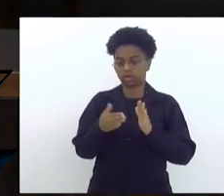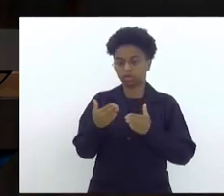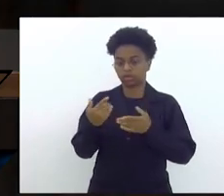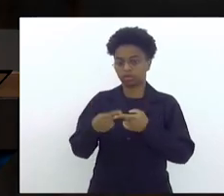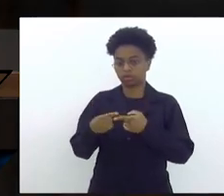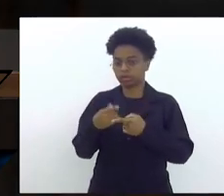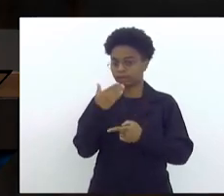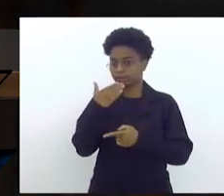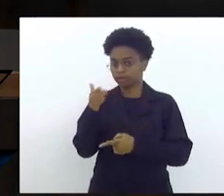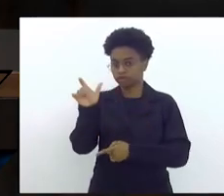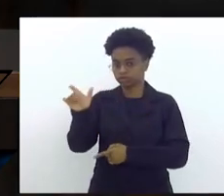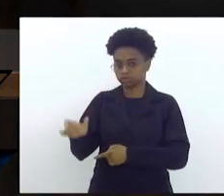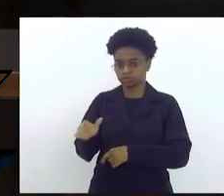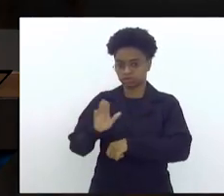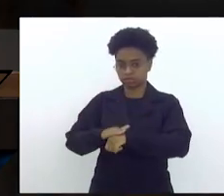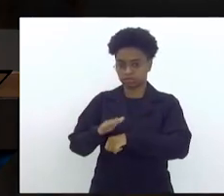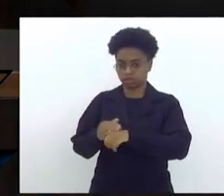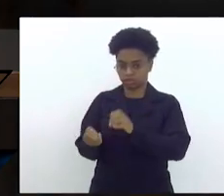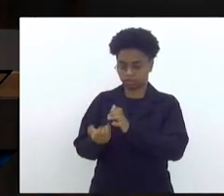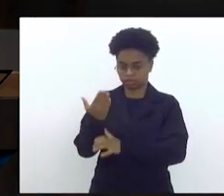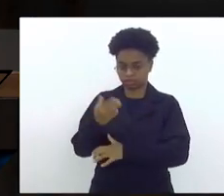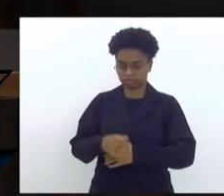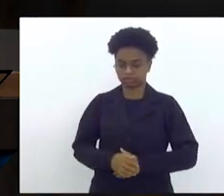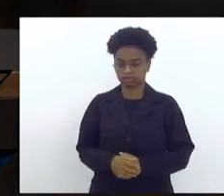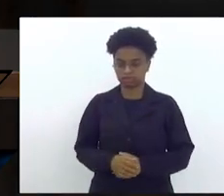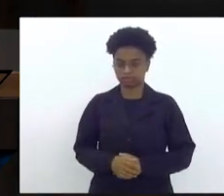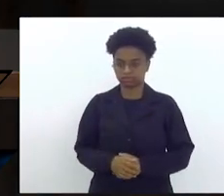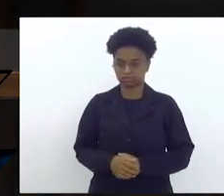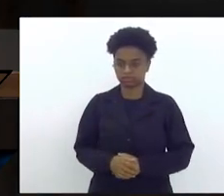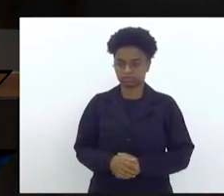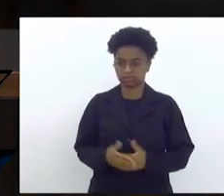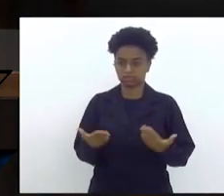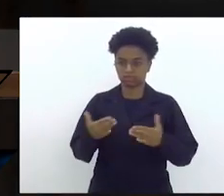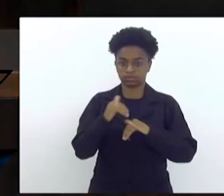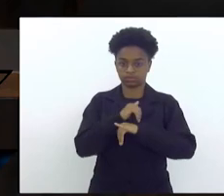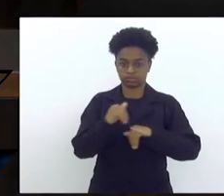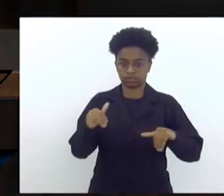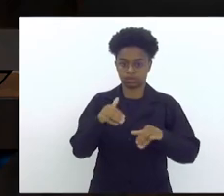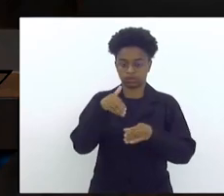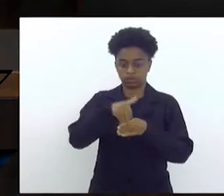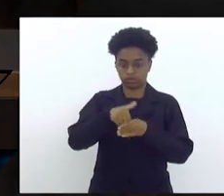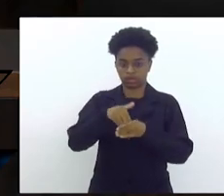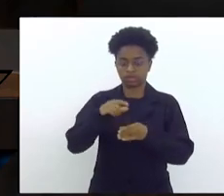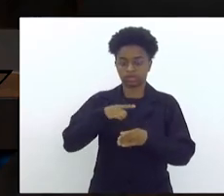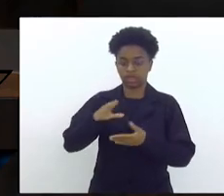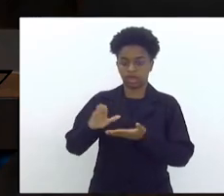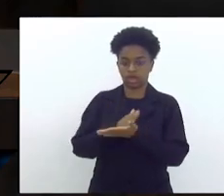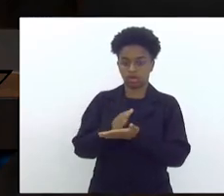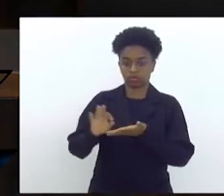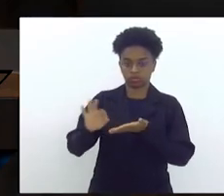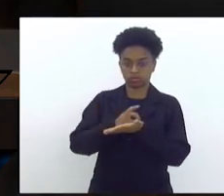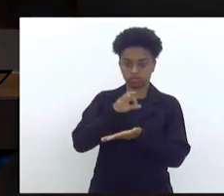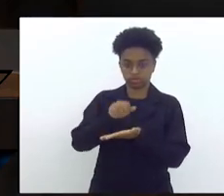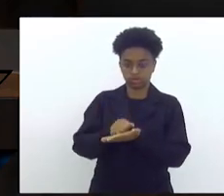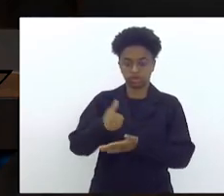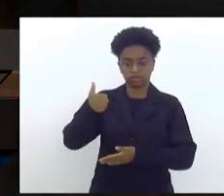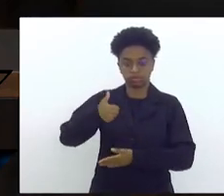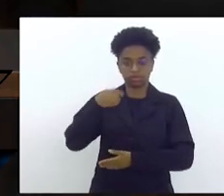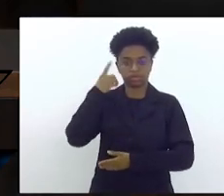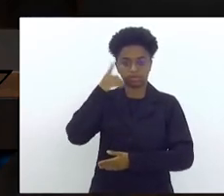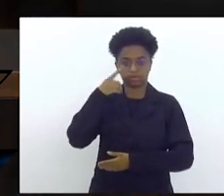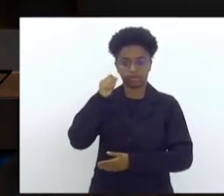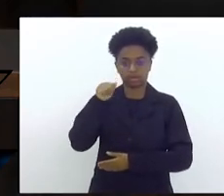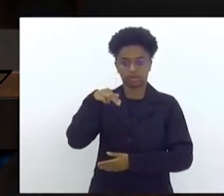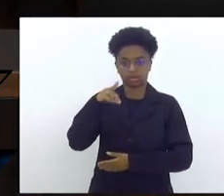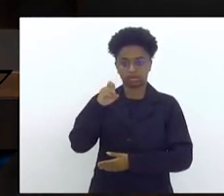do autor para declaração de voto eu tenho aqui uma lista de inscritos para declaração de voto primeiro Deputado